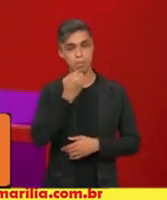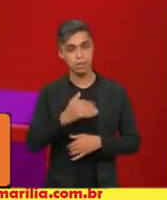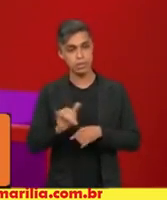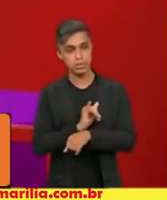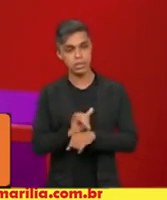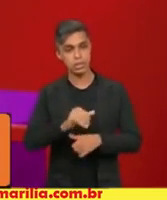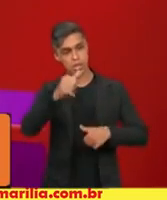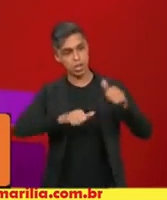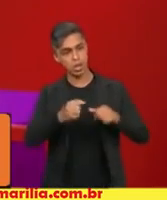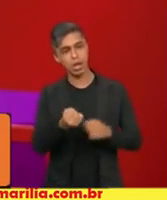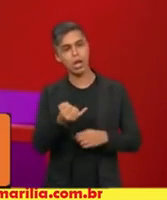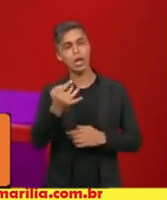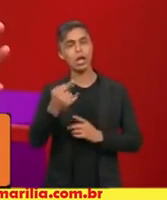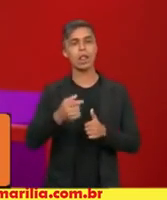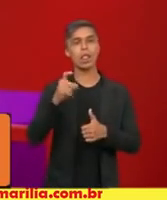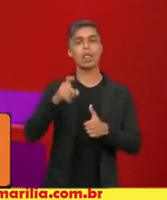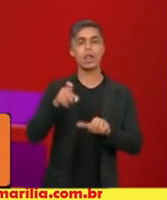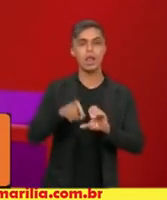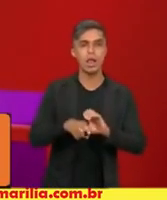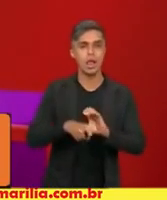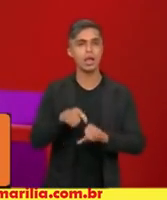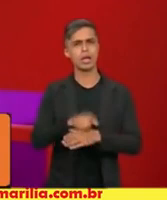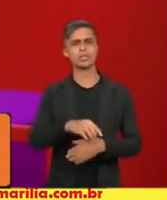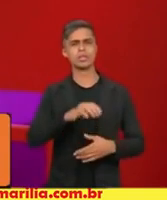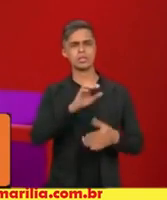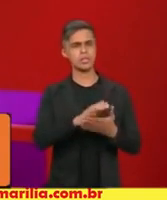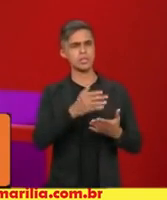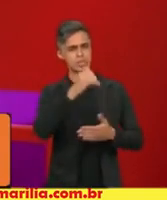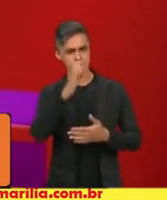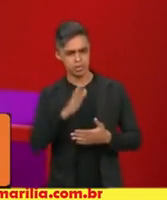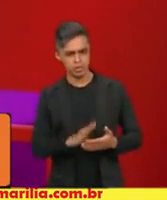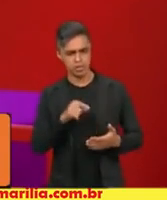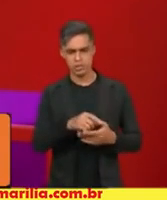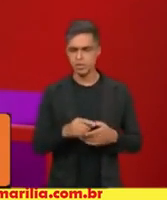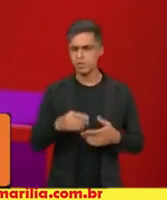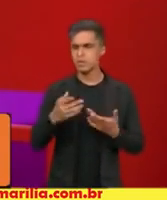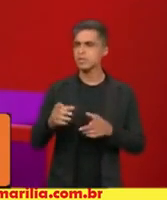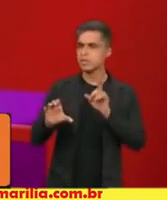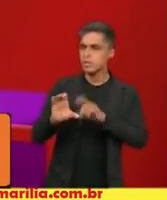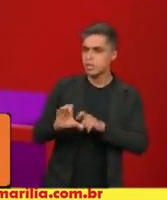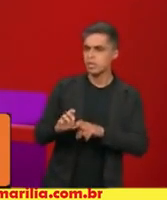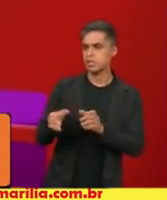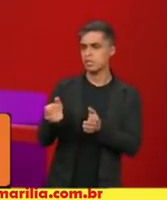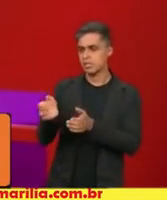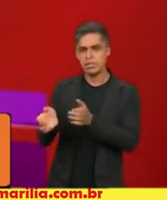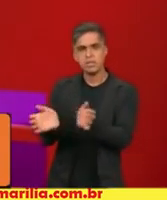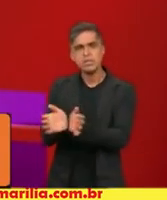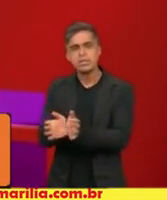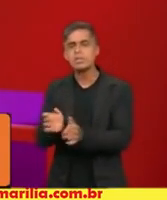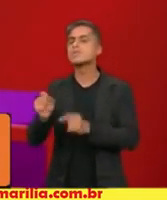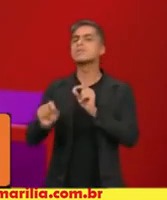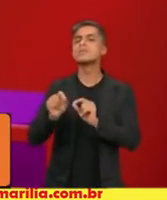né, o grau de dependência do Estado em relação a um determinado grupo econômico, ou classe economicamente dominante, é